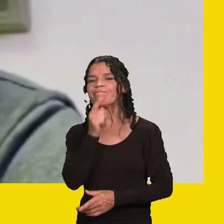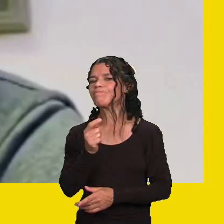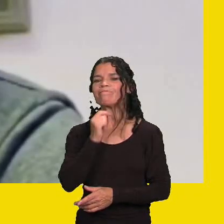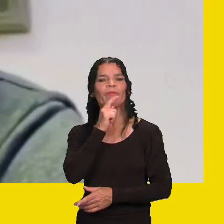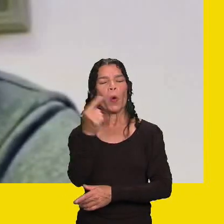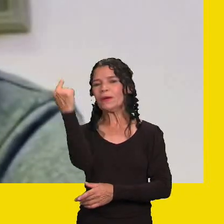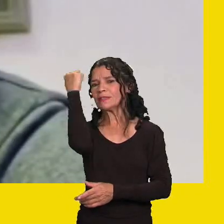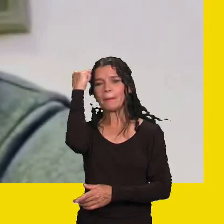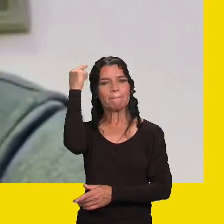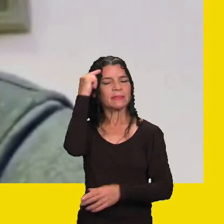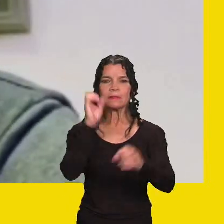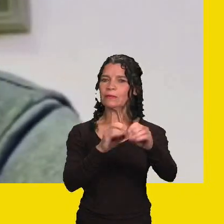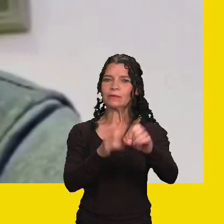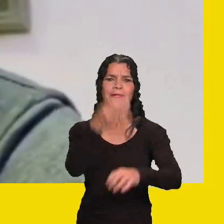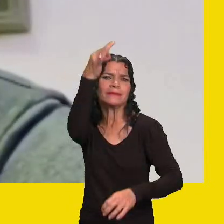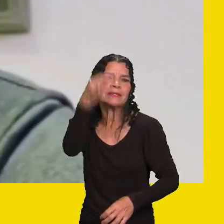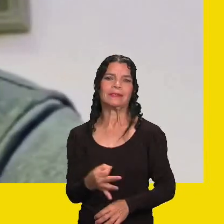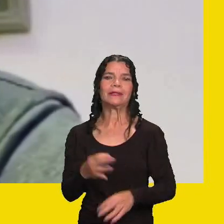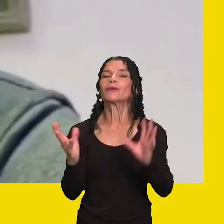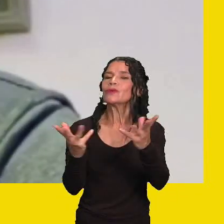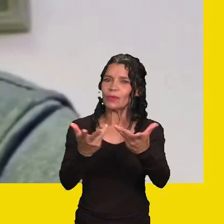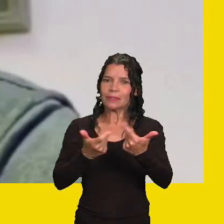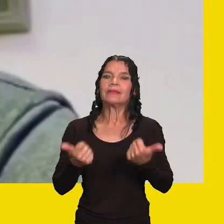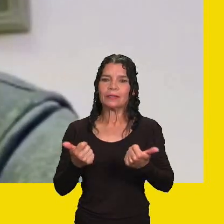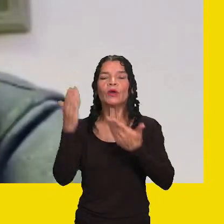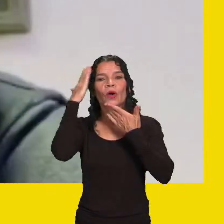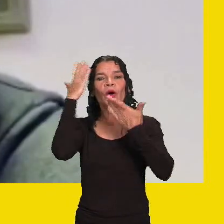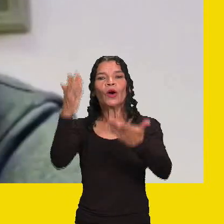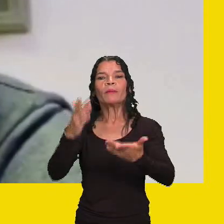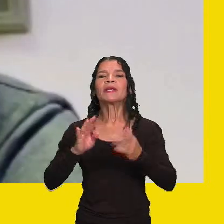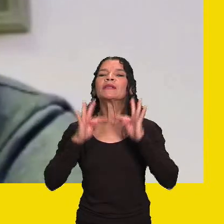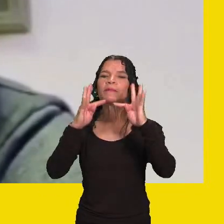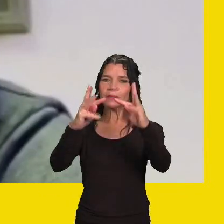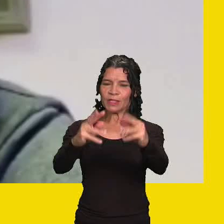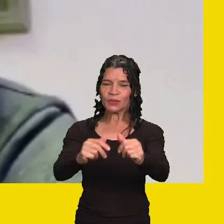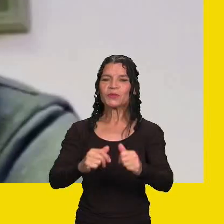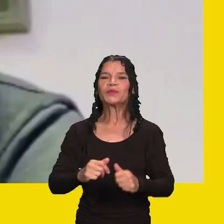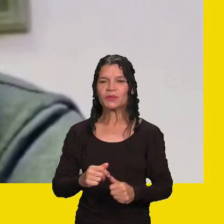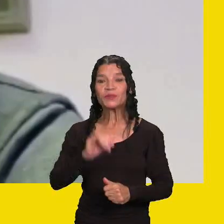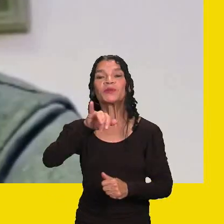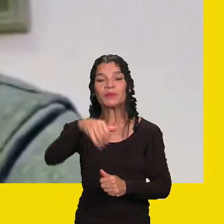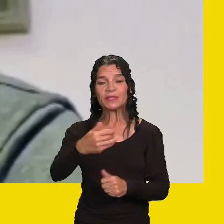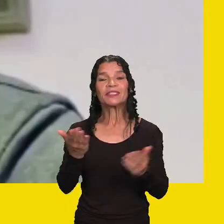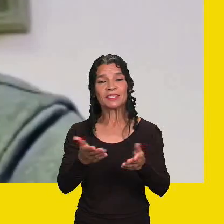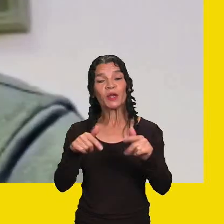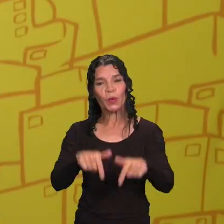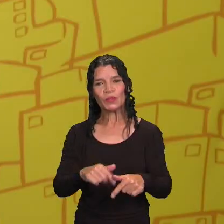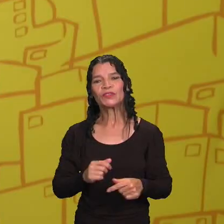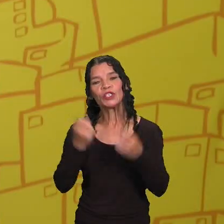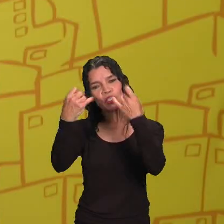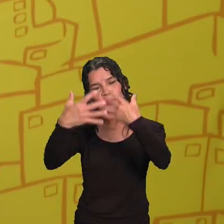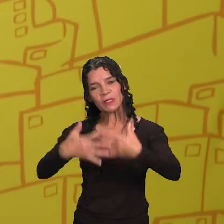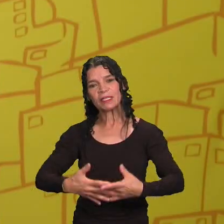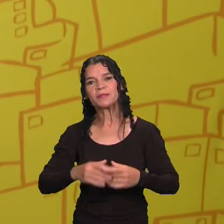pensar realmente em educação. Muito obrigado, agradeço muito a oportunidade de estar aqui com vocês hoje.